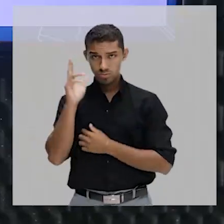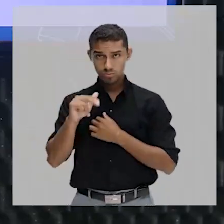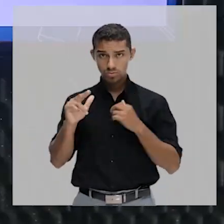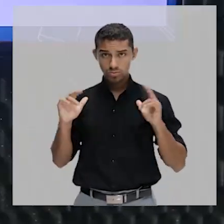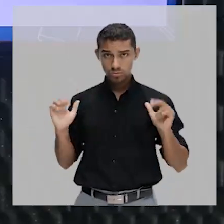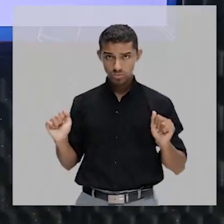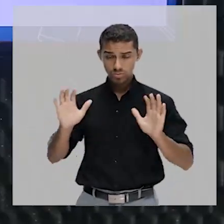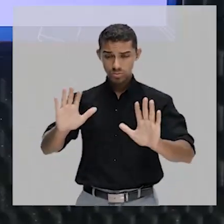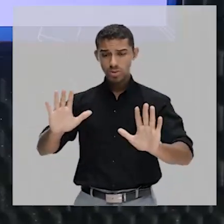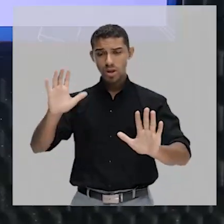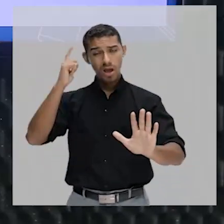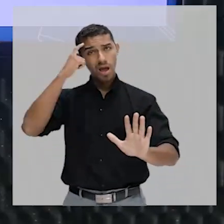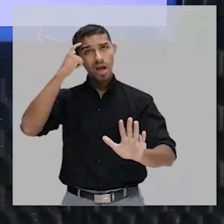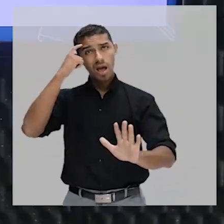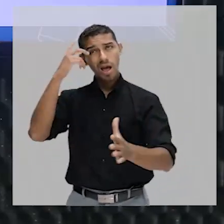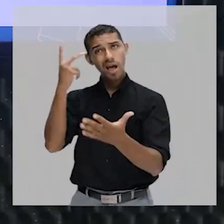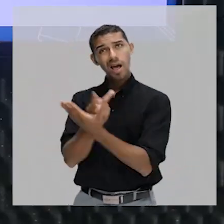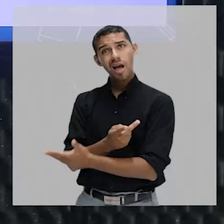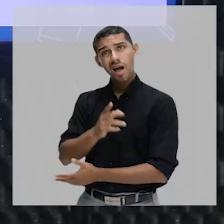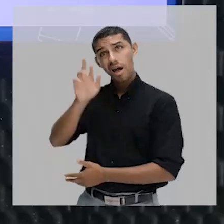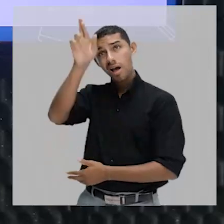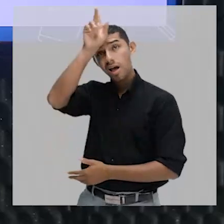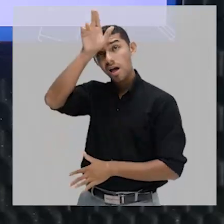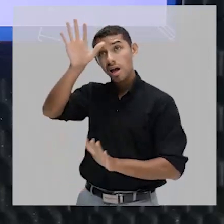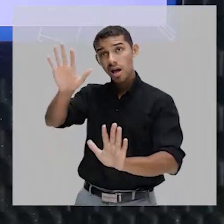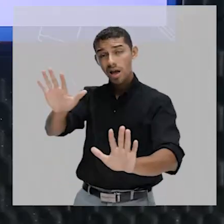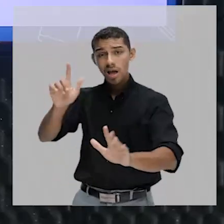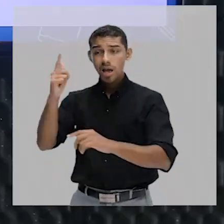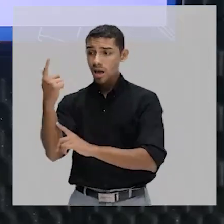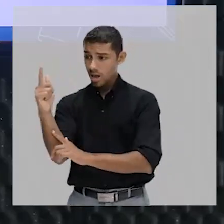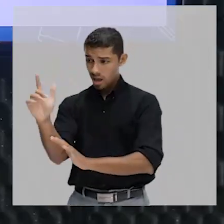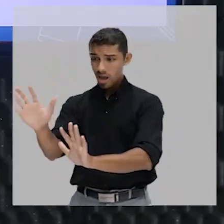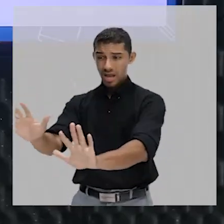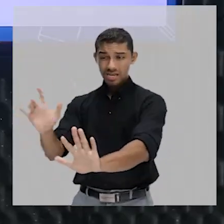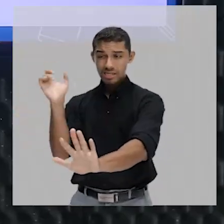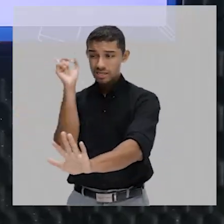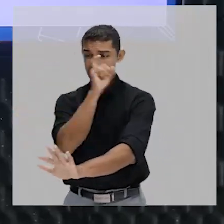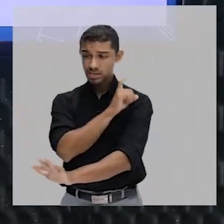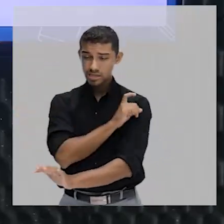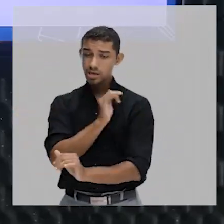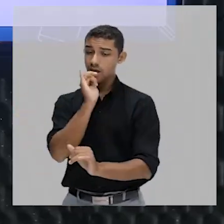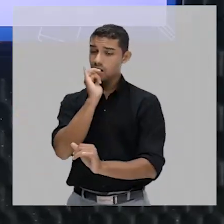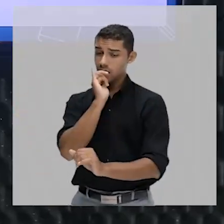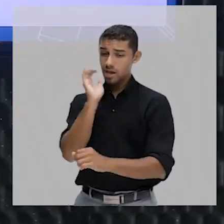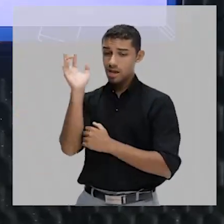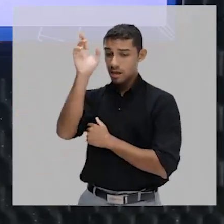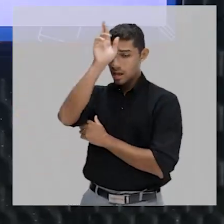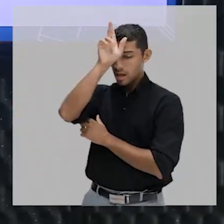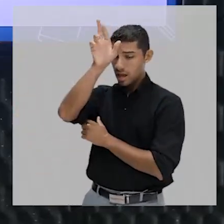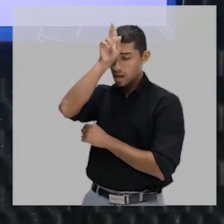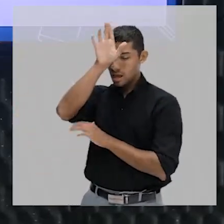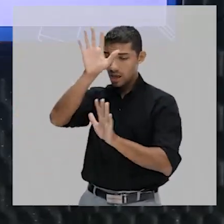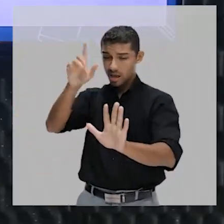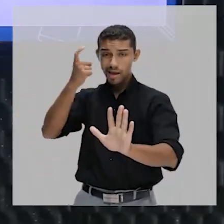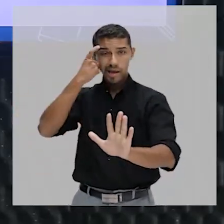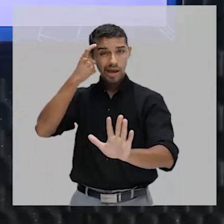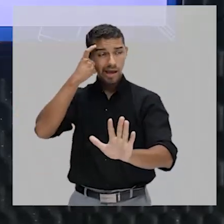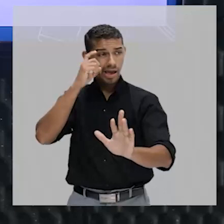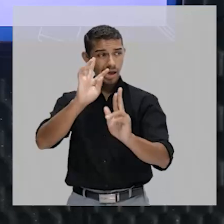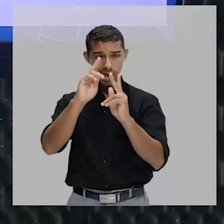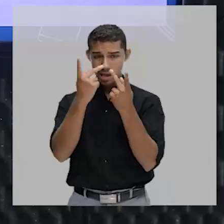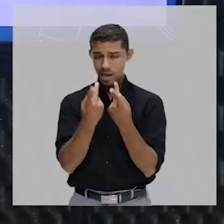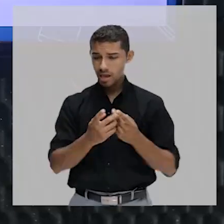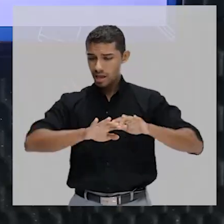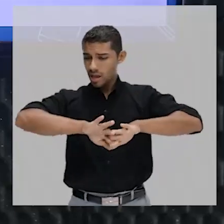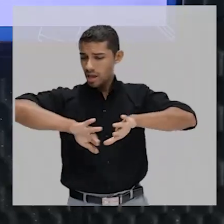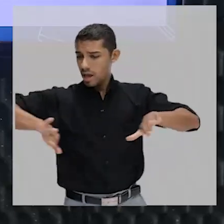um erro comum muitas vezes e a geografia já pagou muito em relação a esse erro de achar que a parte humana ela se separa da